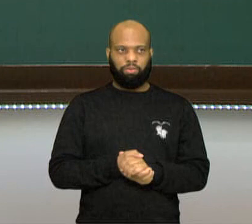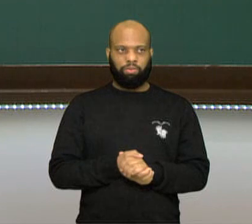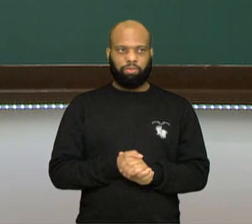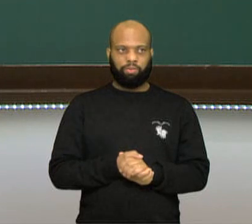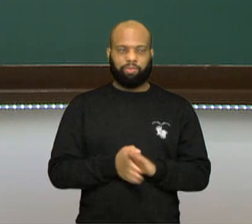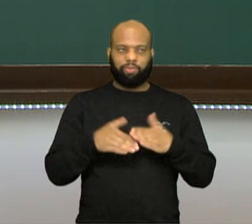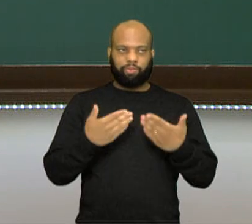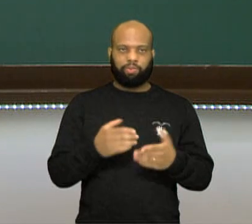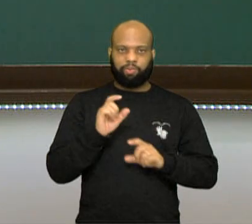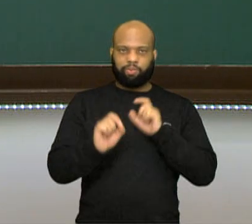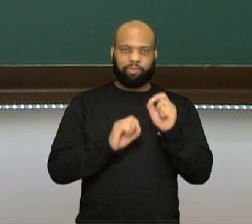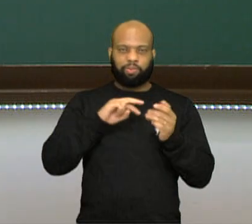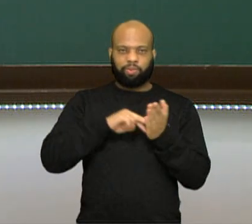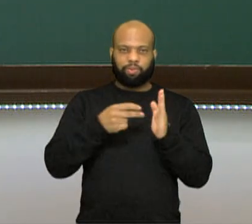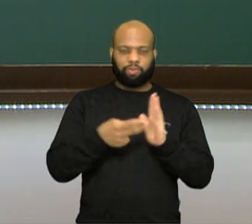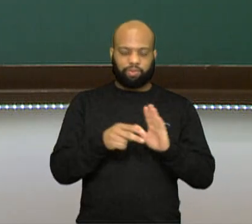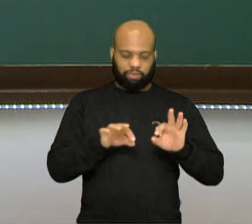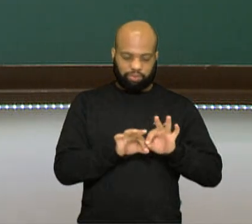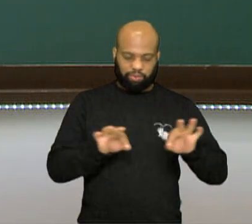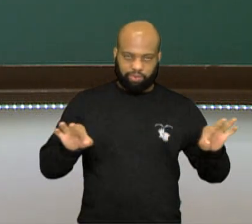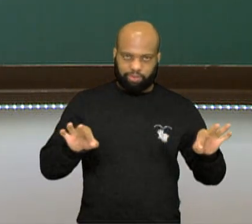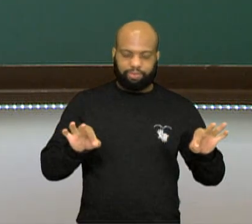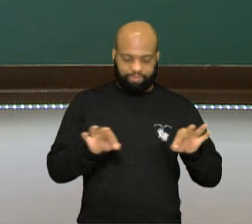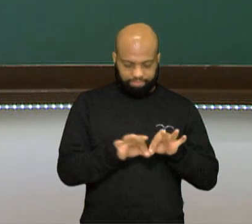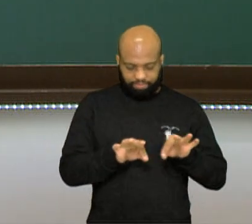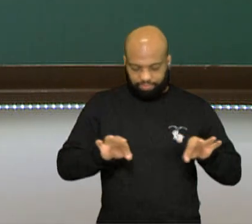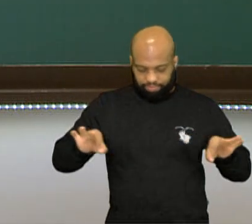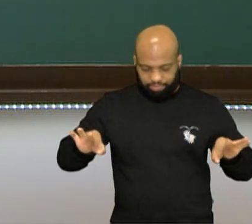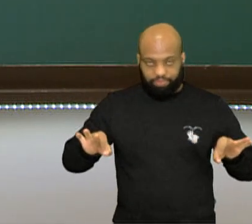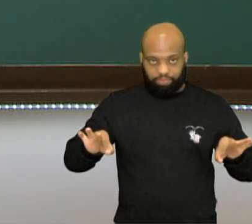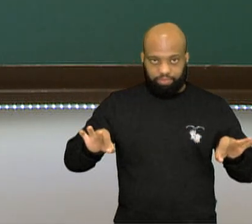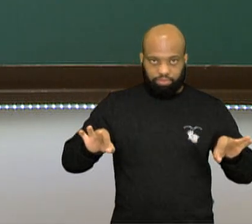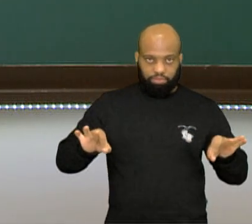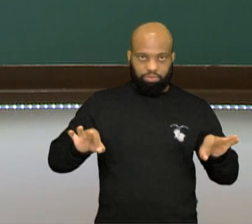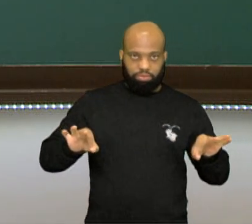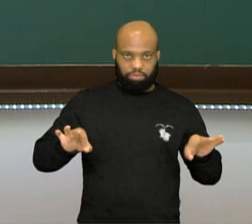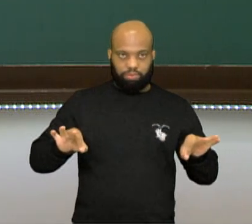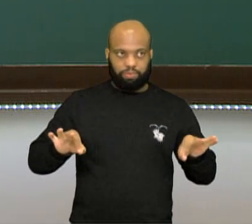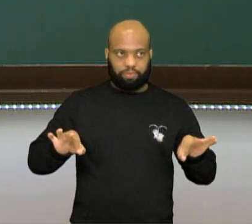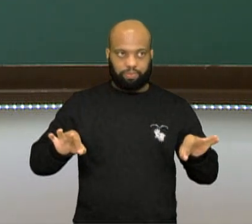desse outro lado, ou seja, as duas faces,